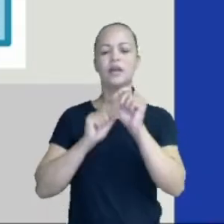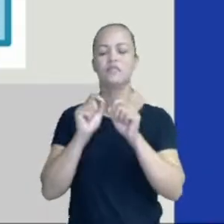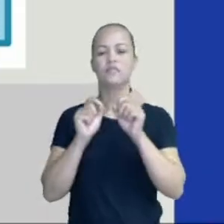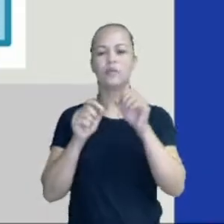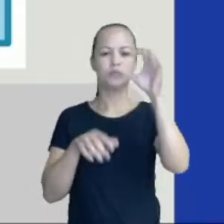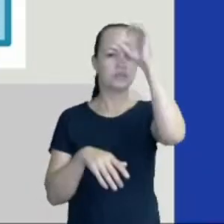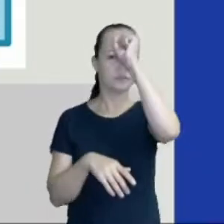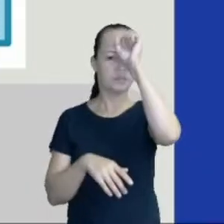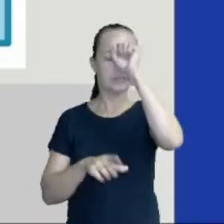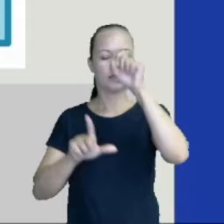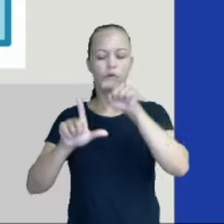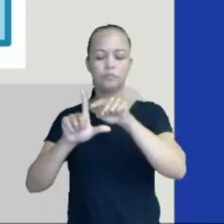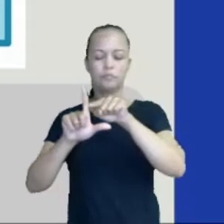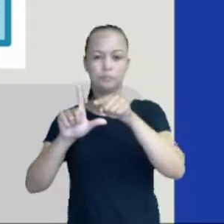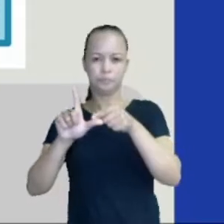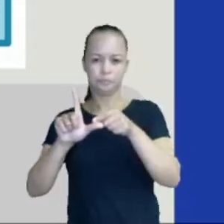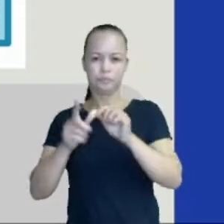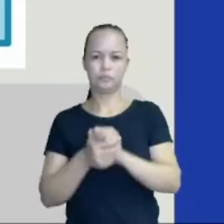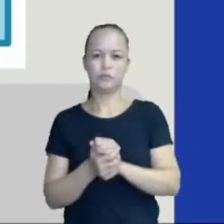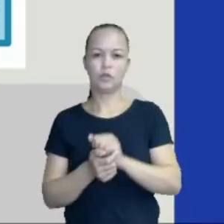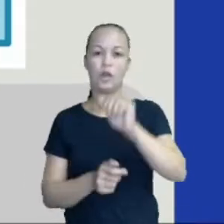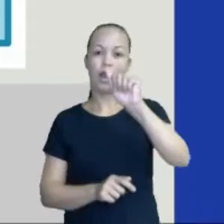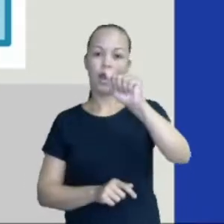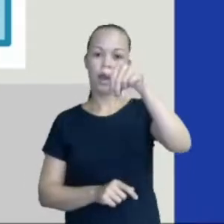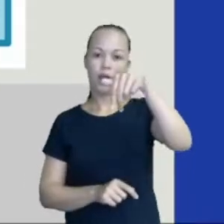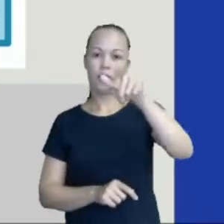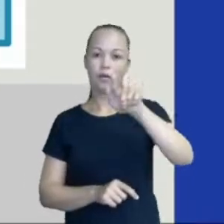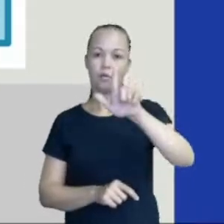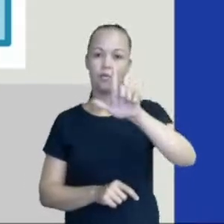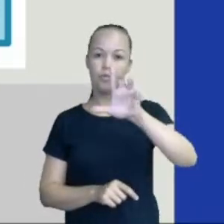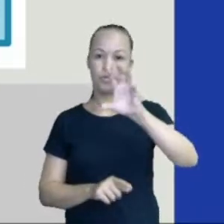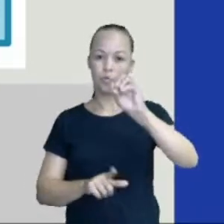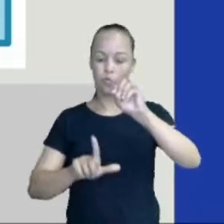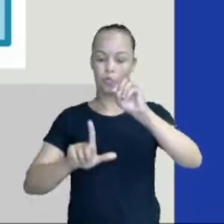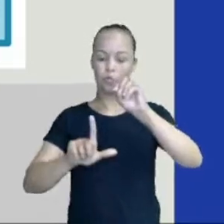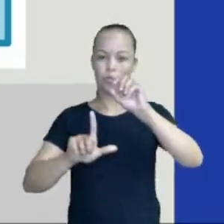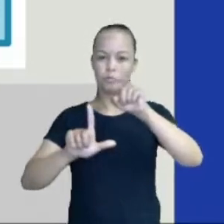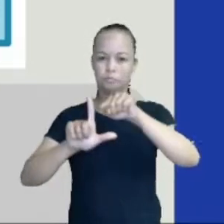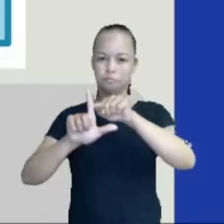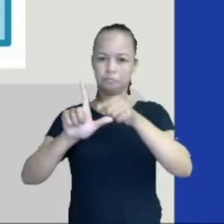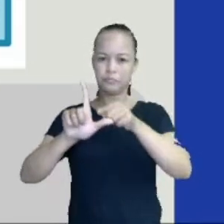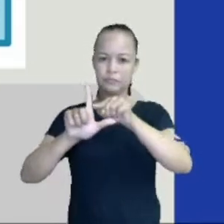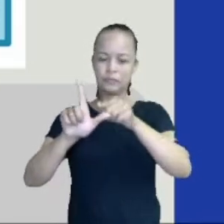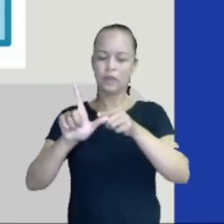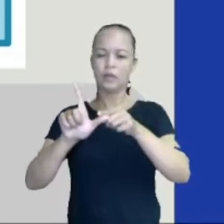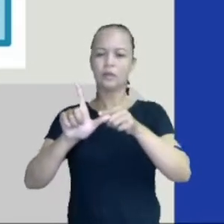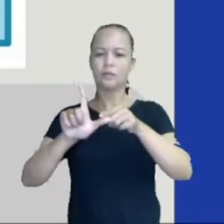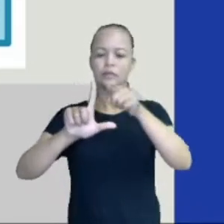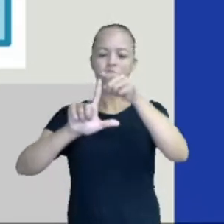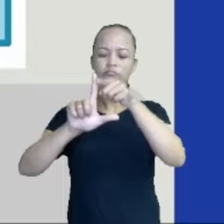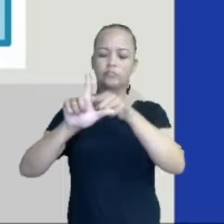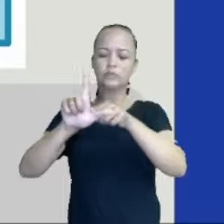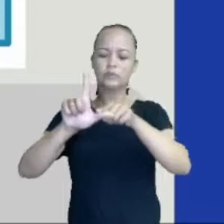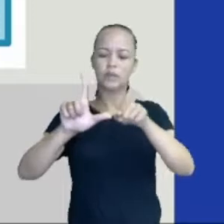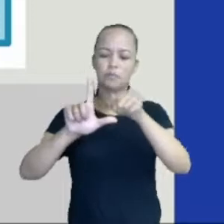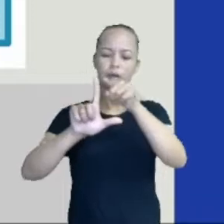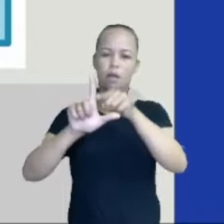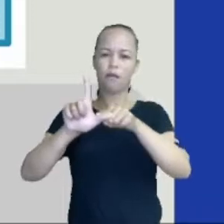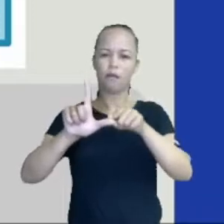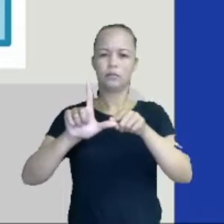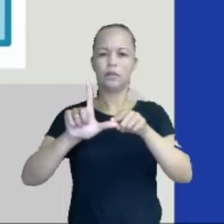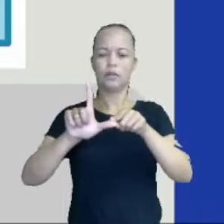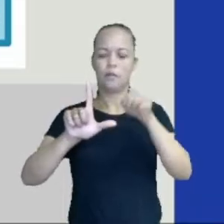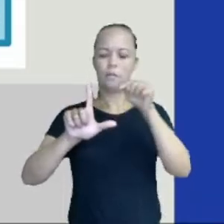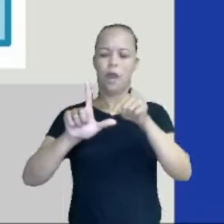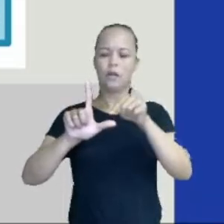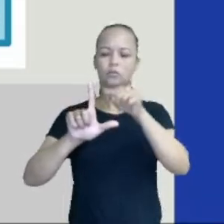prestar muita atenção. O ângulo é uma região delimitada por duas semirretas que partem de um mesmo